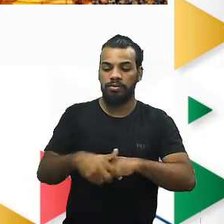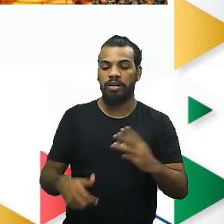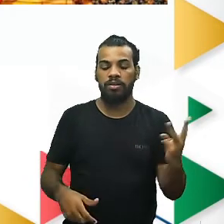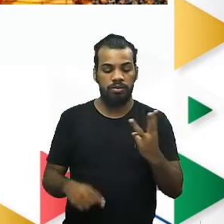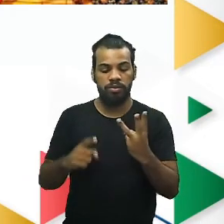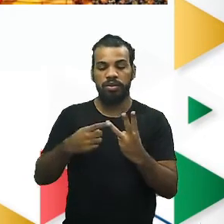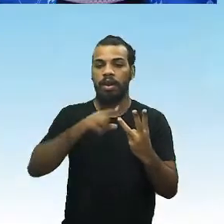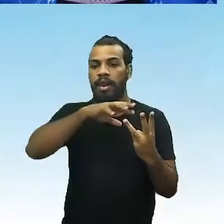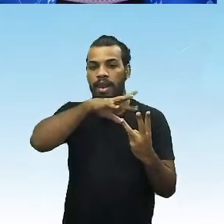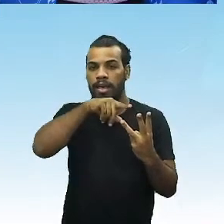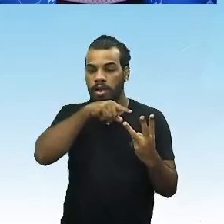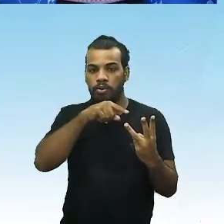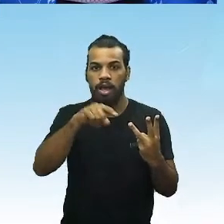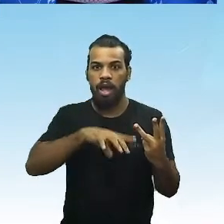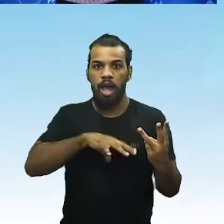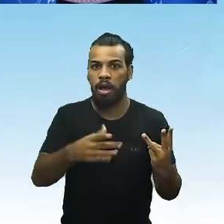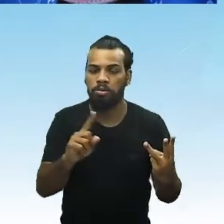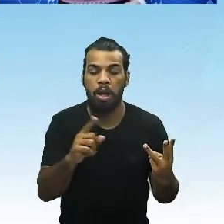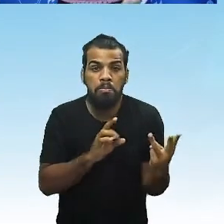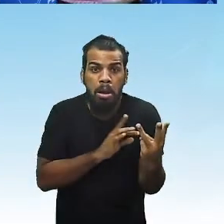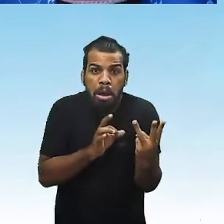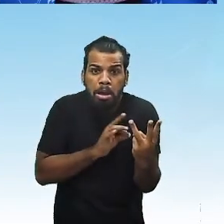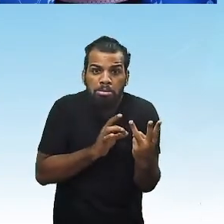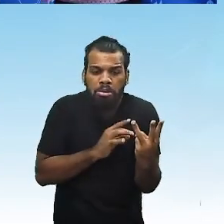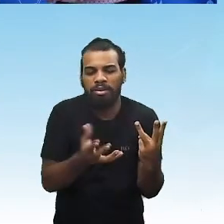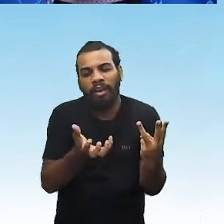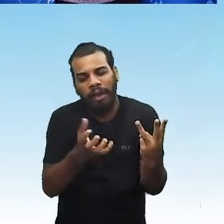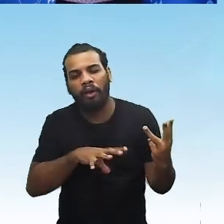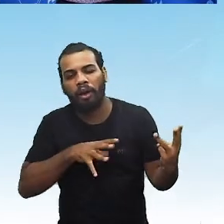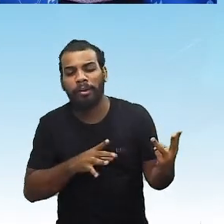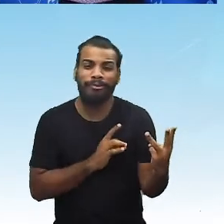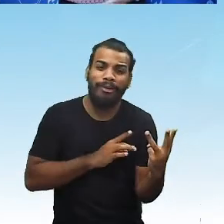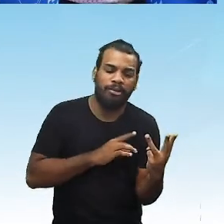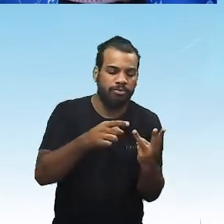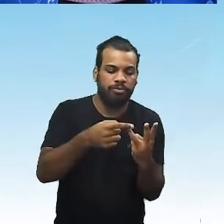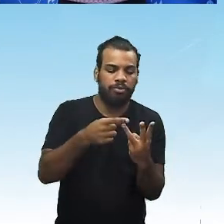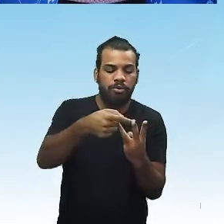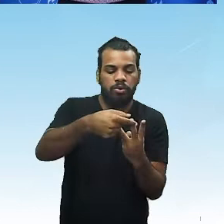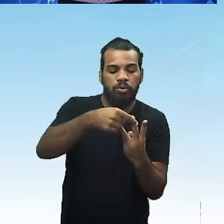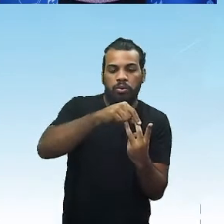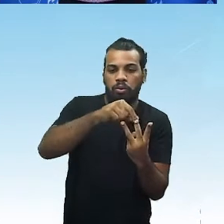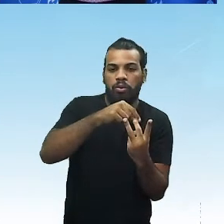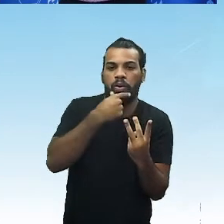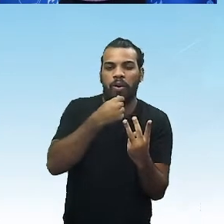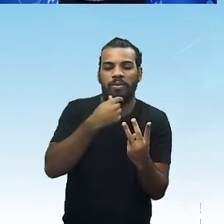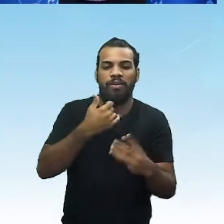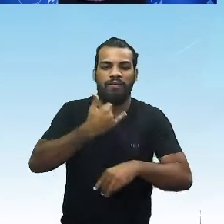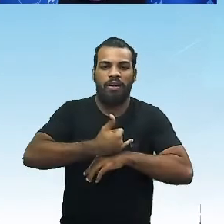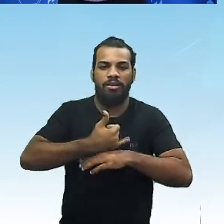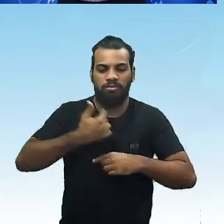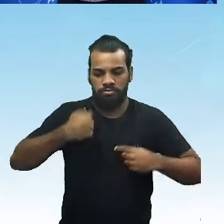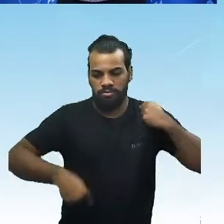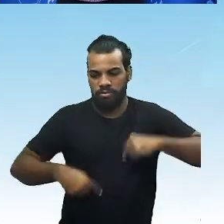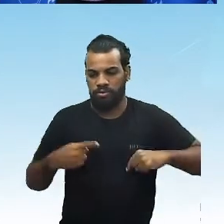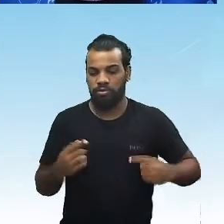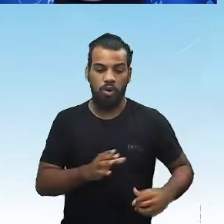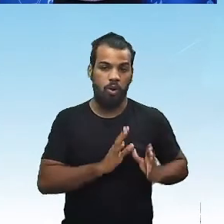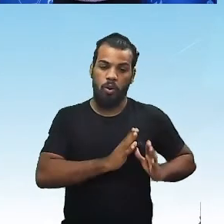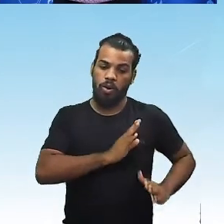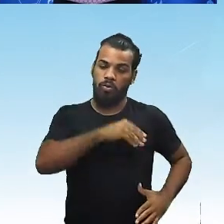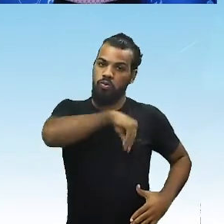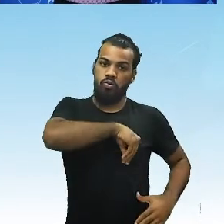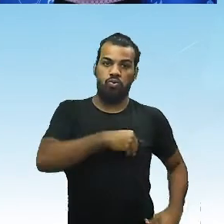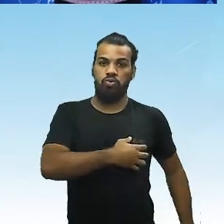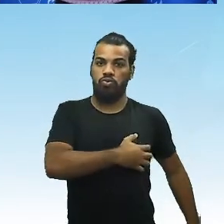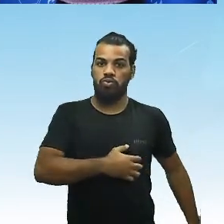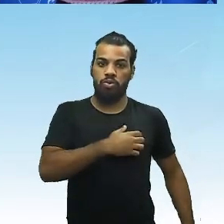o leão, que não tinha coragem, queria ter coragem, né? O homem de lata, que queria ter um